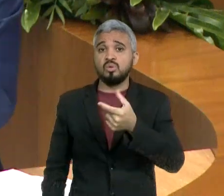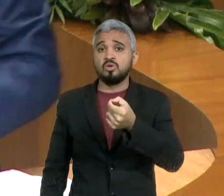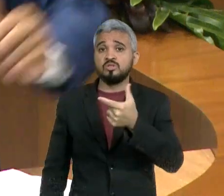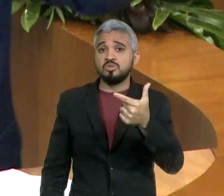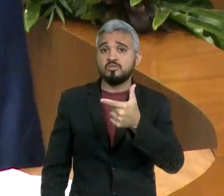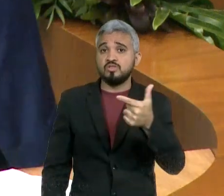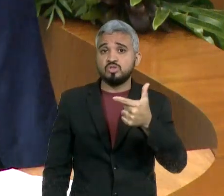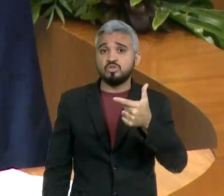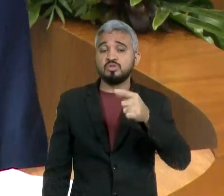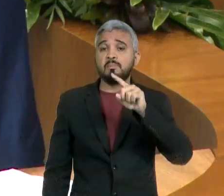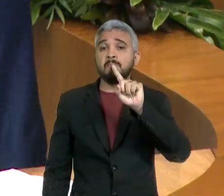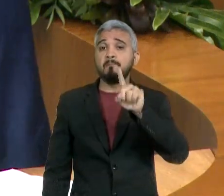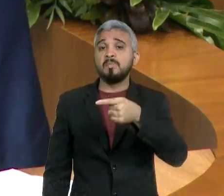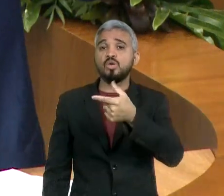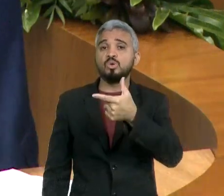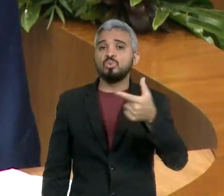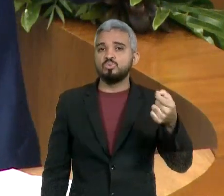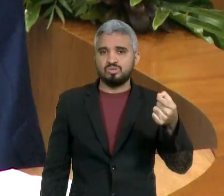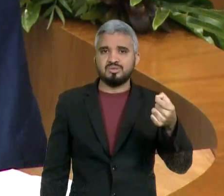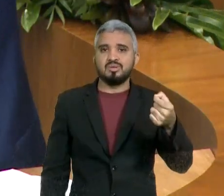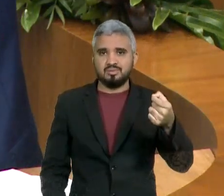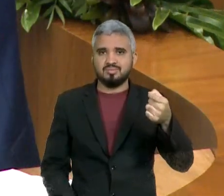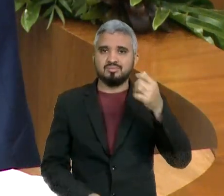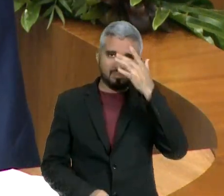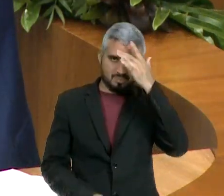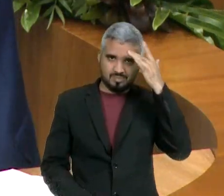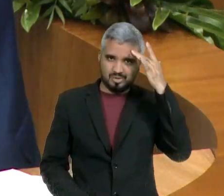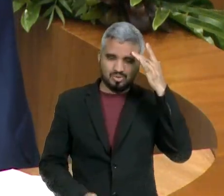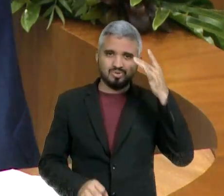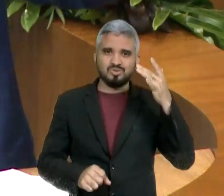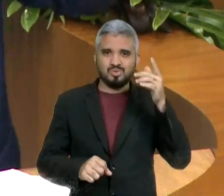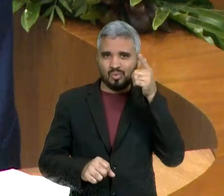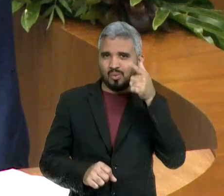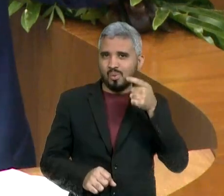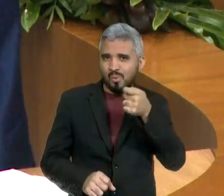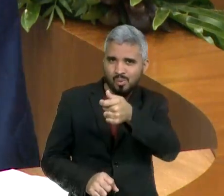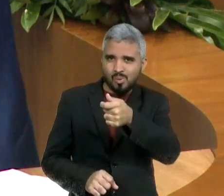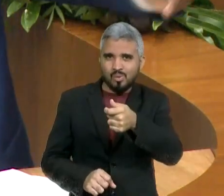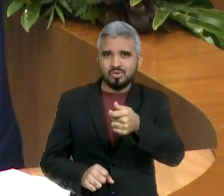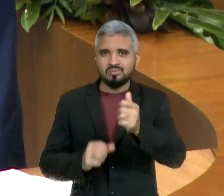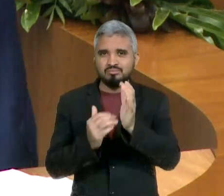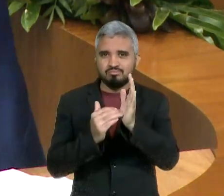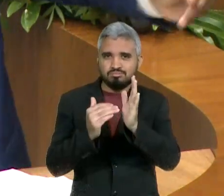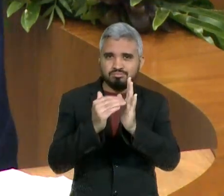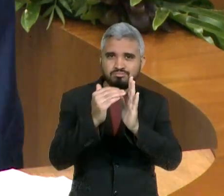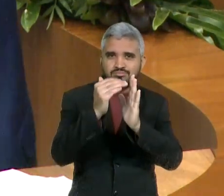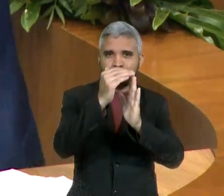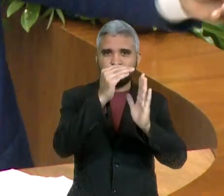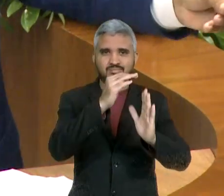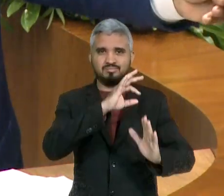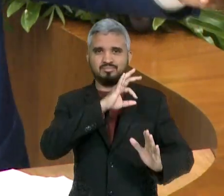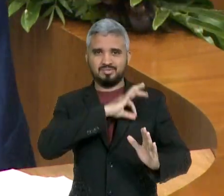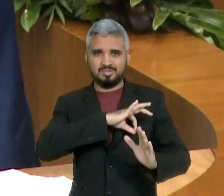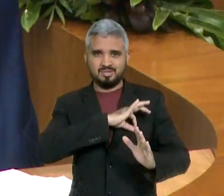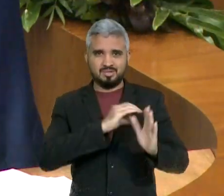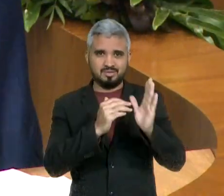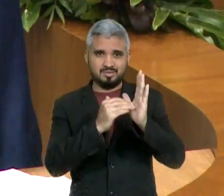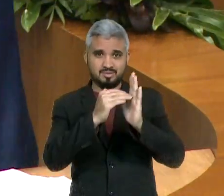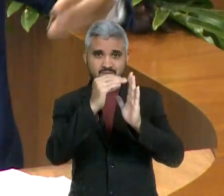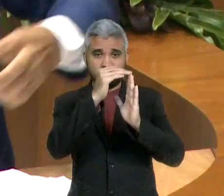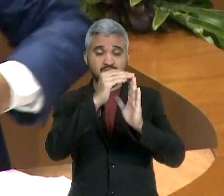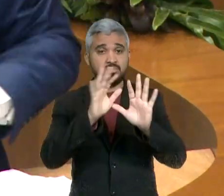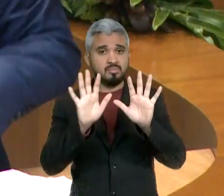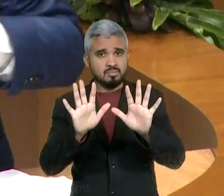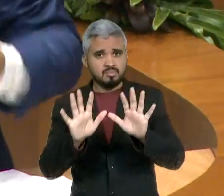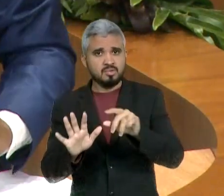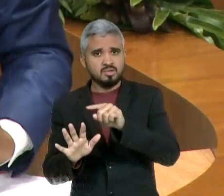número reduzido. Nós tivemos a criação de batalhões e essa estrutura não mudou, não melhorou, não aumentou. E aí